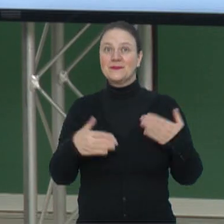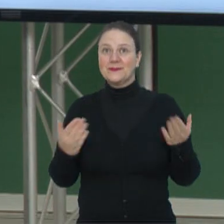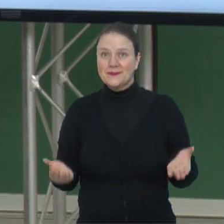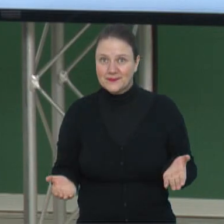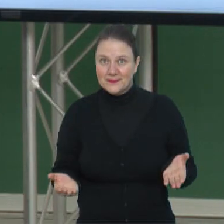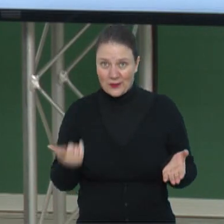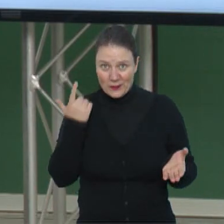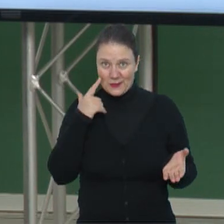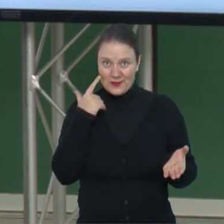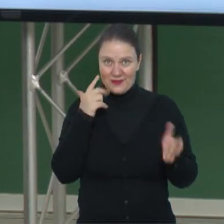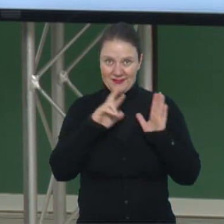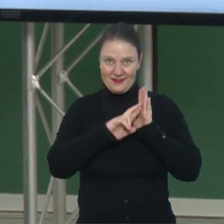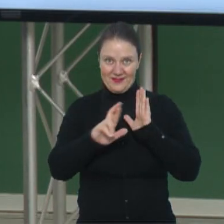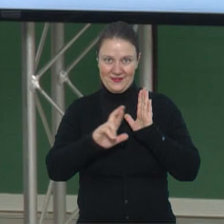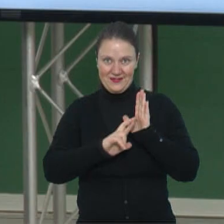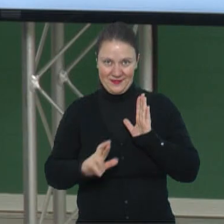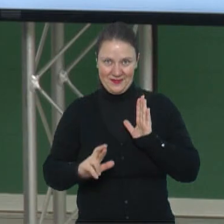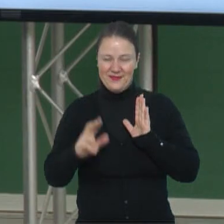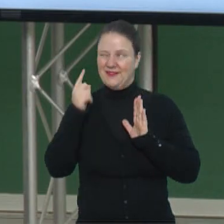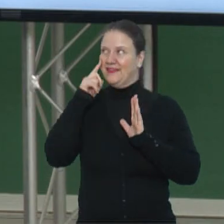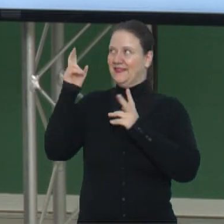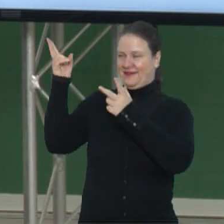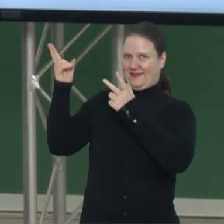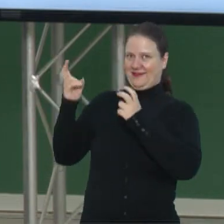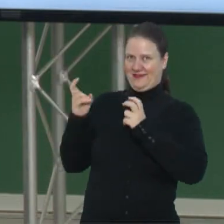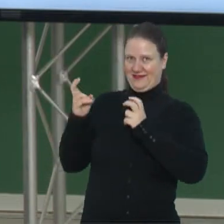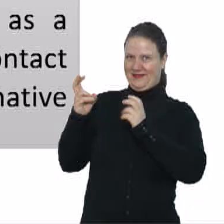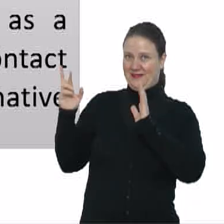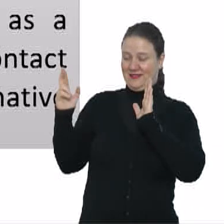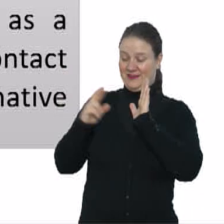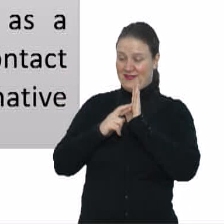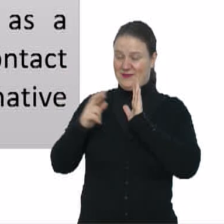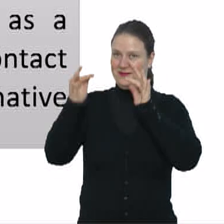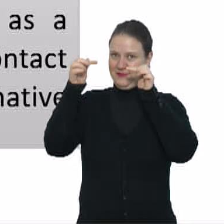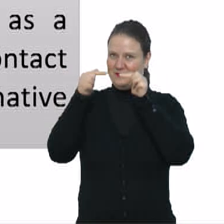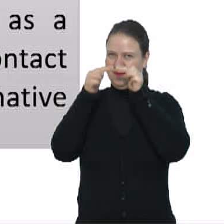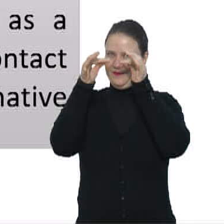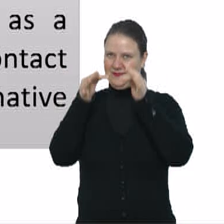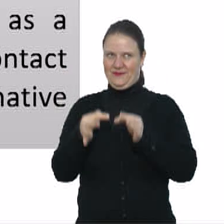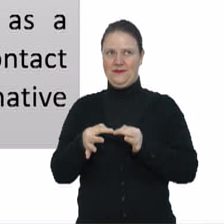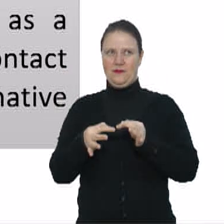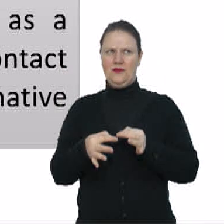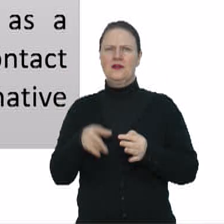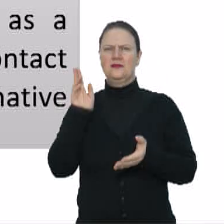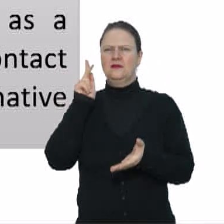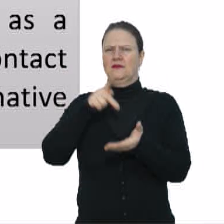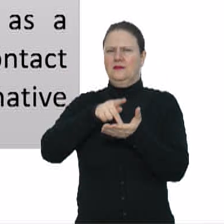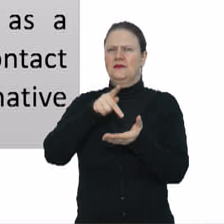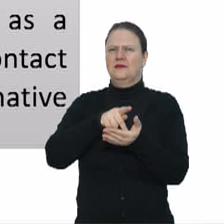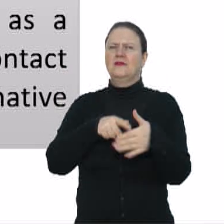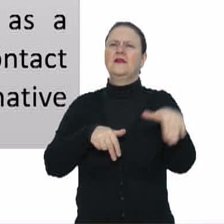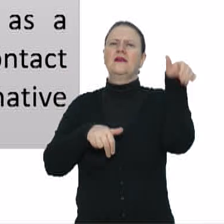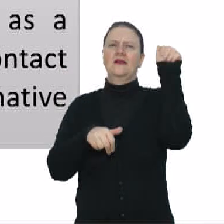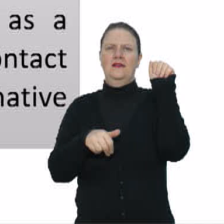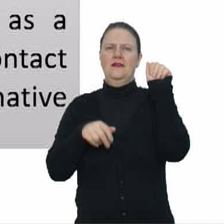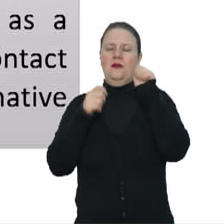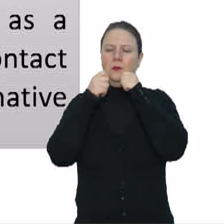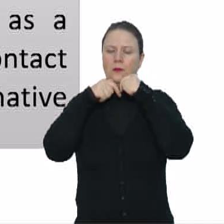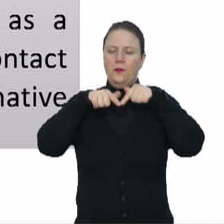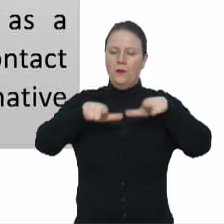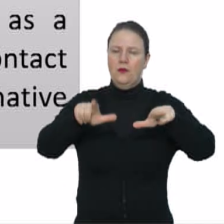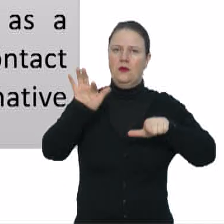gente, responderam? Vamos conferir então a resposta certa? Com certeza é a letra A, né? Ela é uma língua franca,